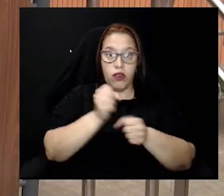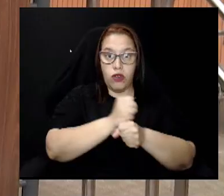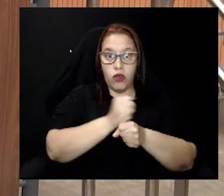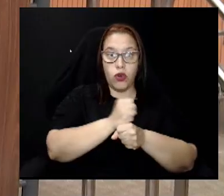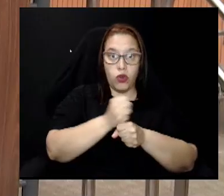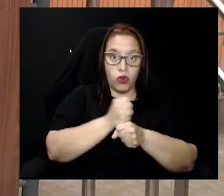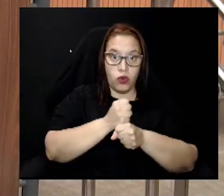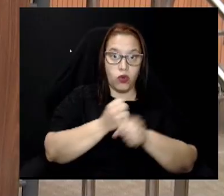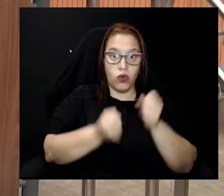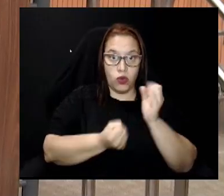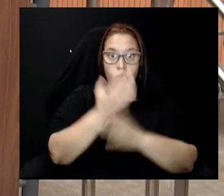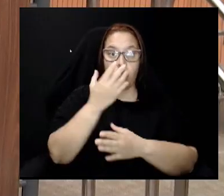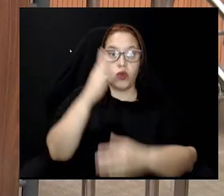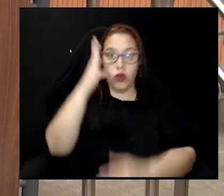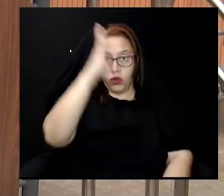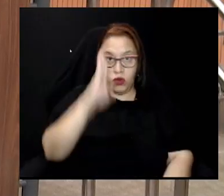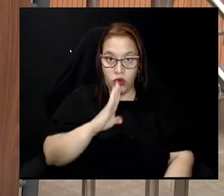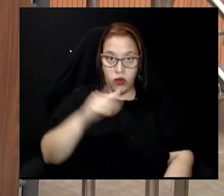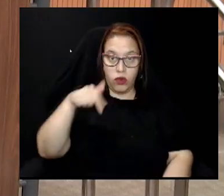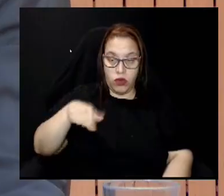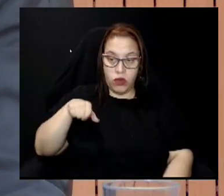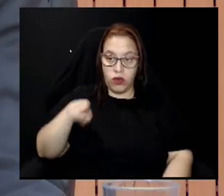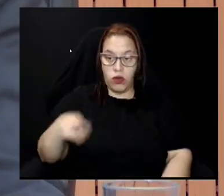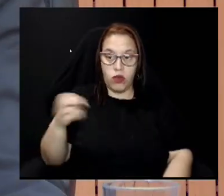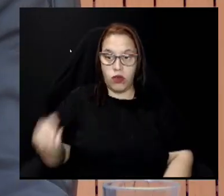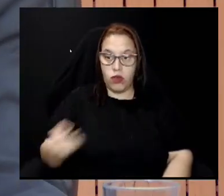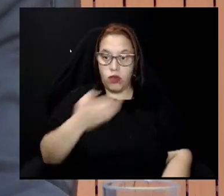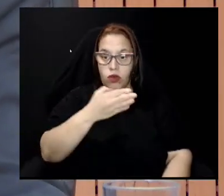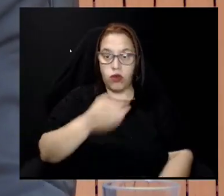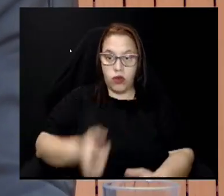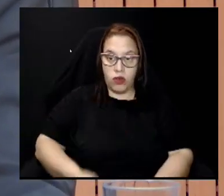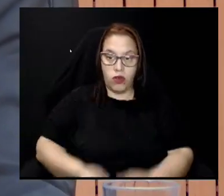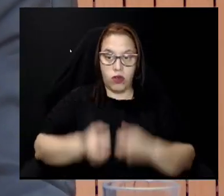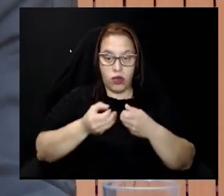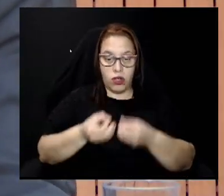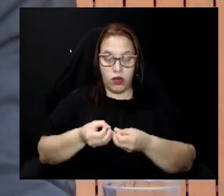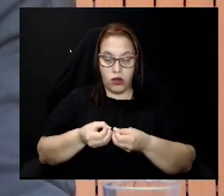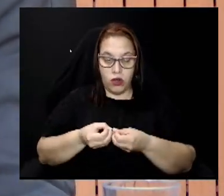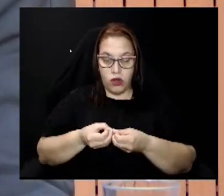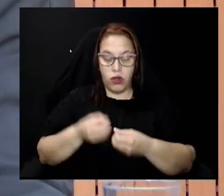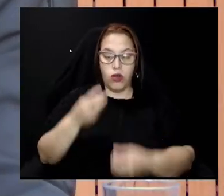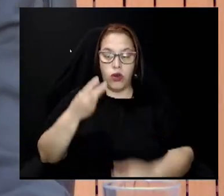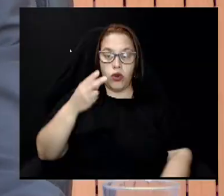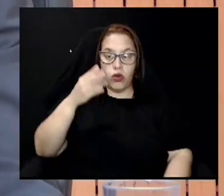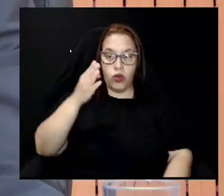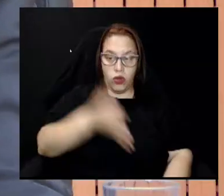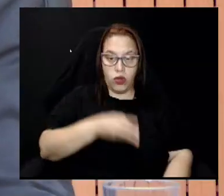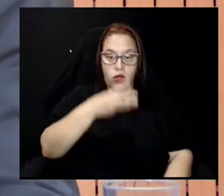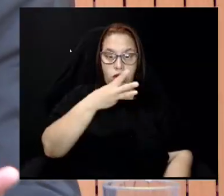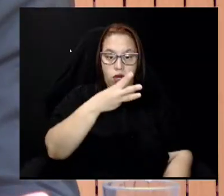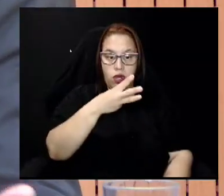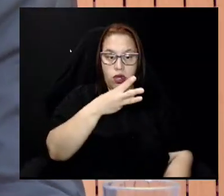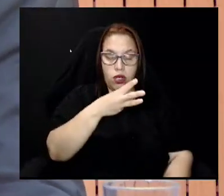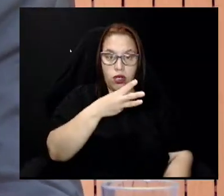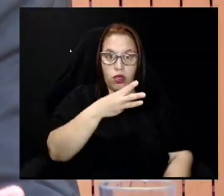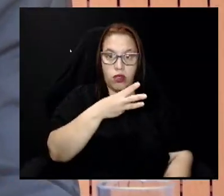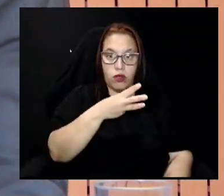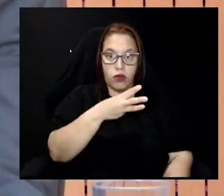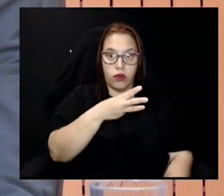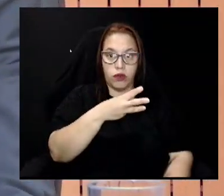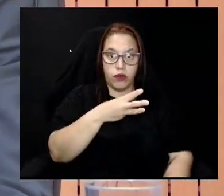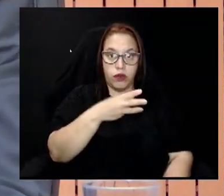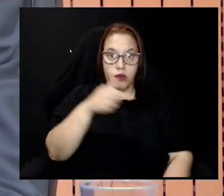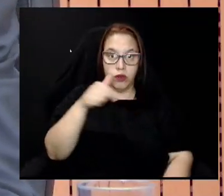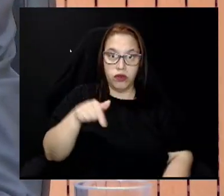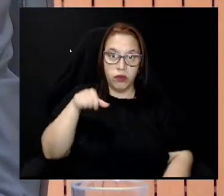no Brasil cerca de 7 mil novos casos de câncer de ovário. 2/3 delas, 2/3, se eu tirar de 7 mil, 2.500,